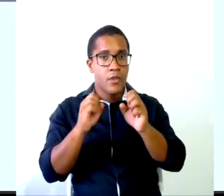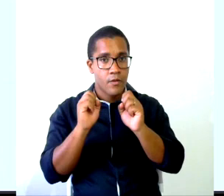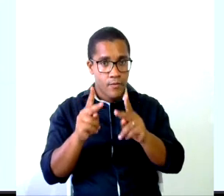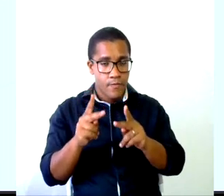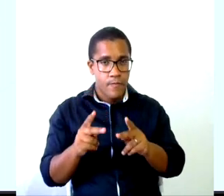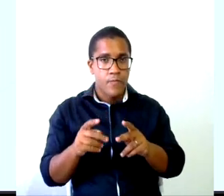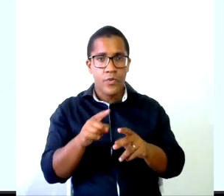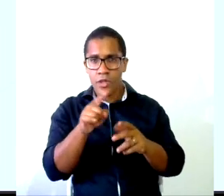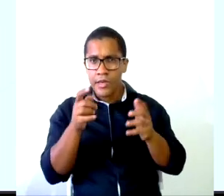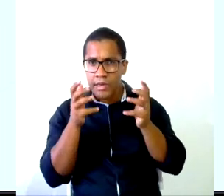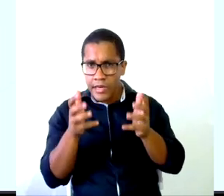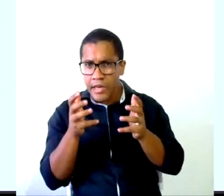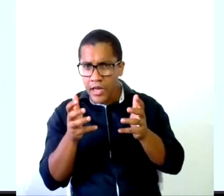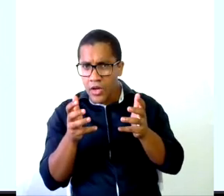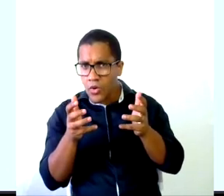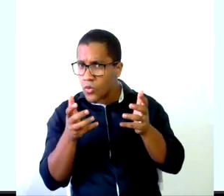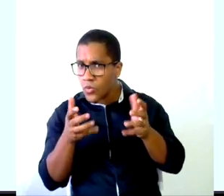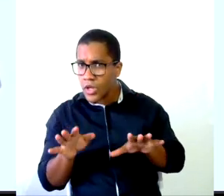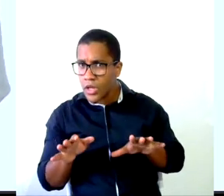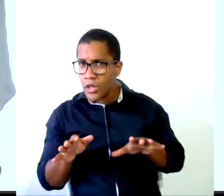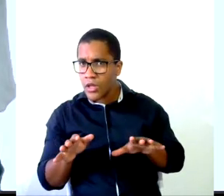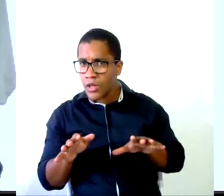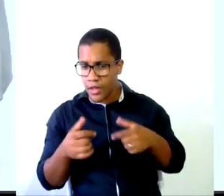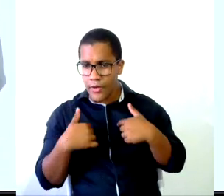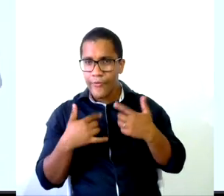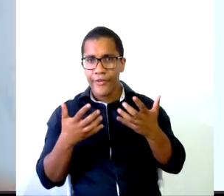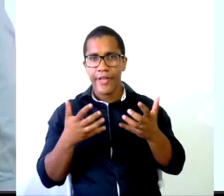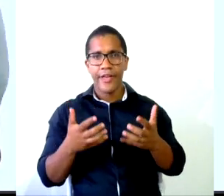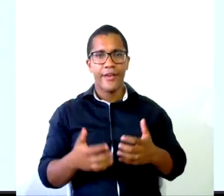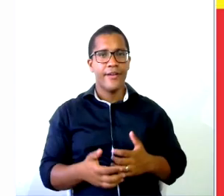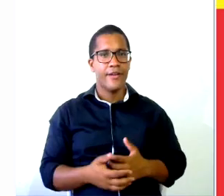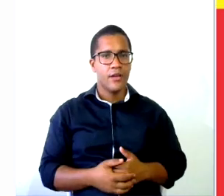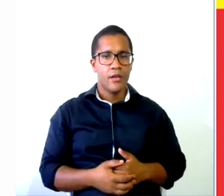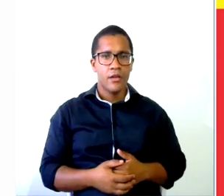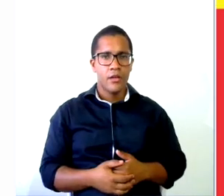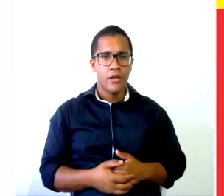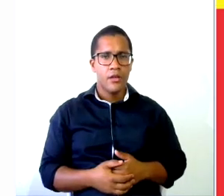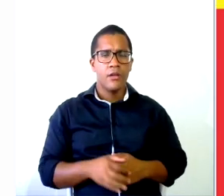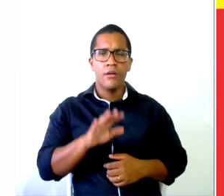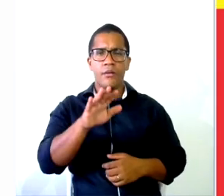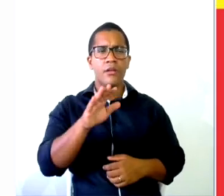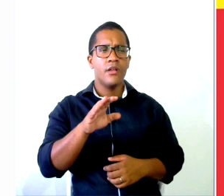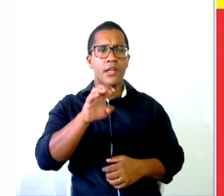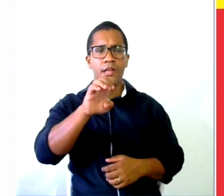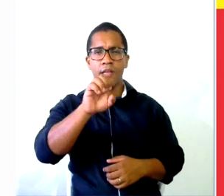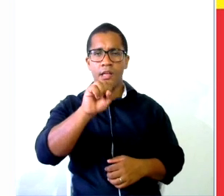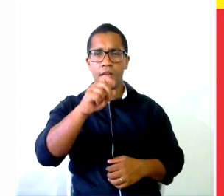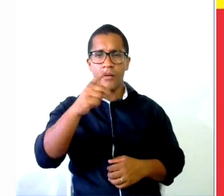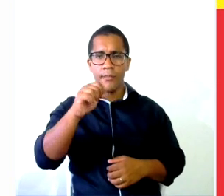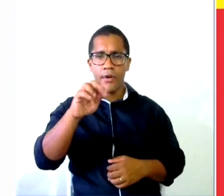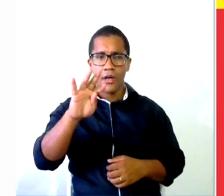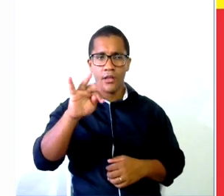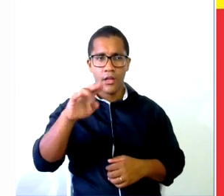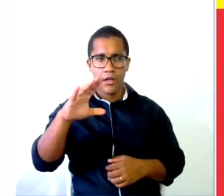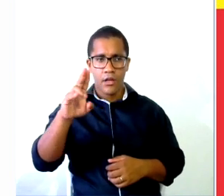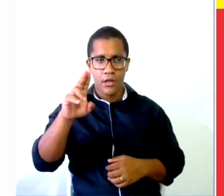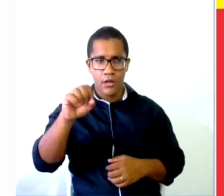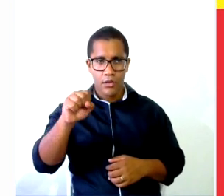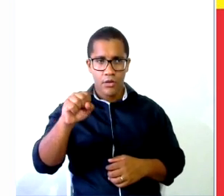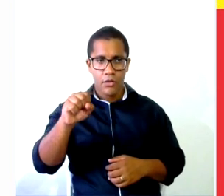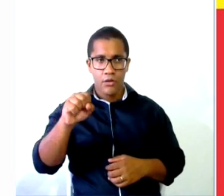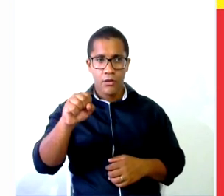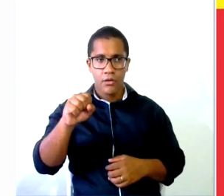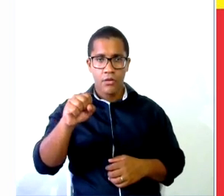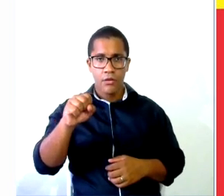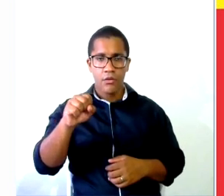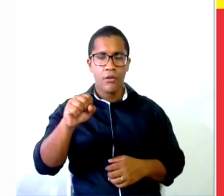Beleza? Ok. Queres ou não queres? Eu quero. Mas o que foi a revolta de Esparta?